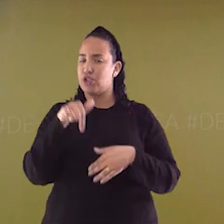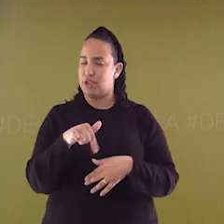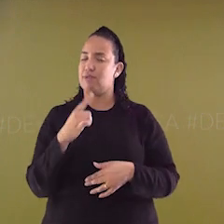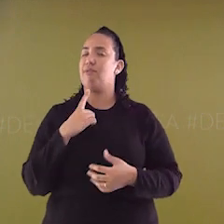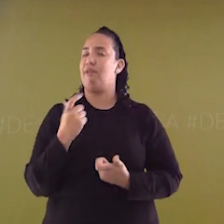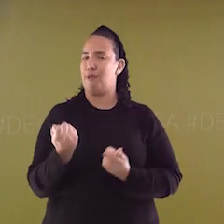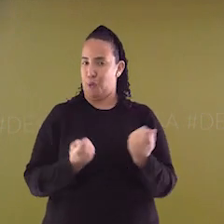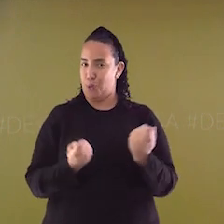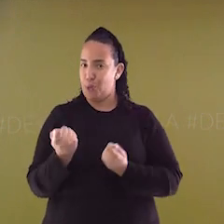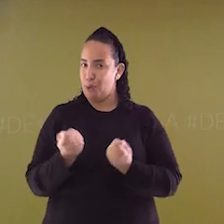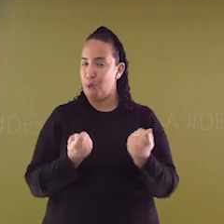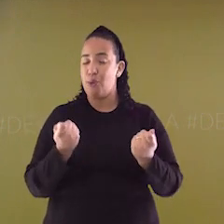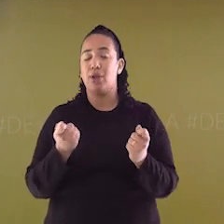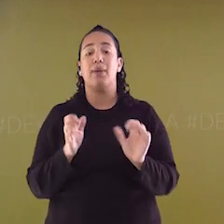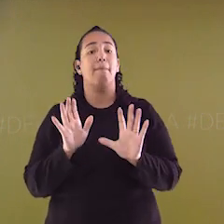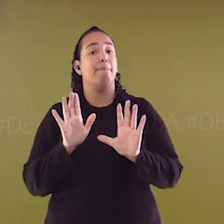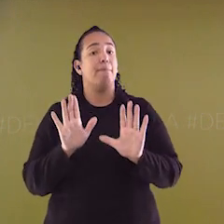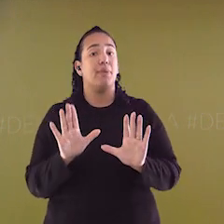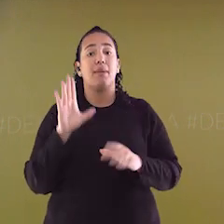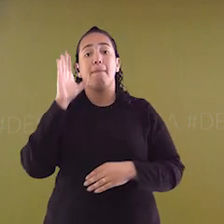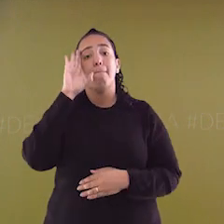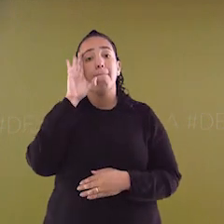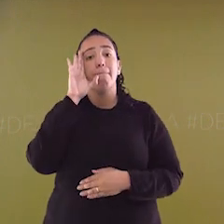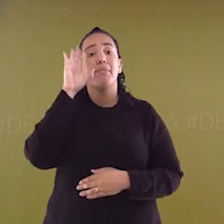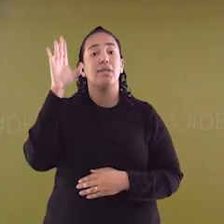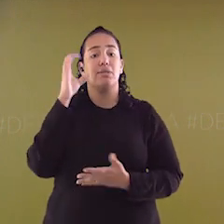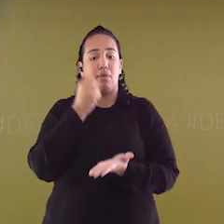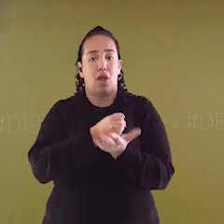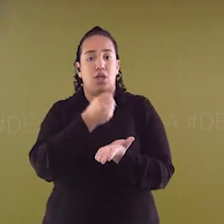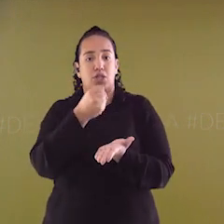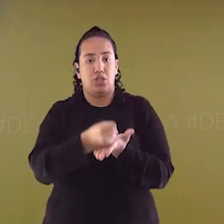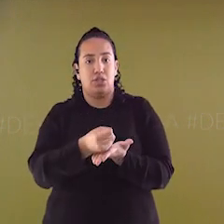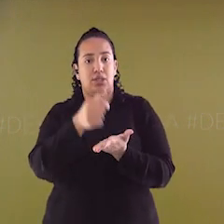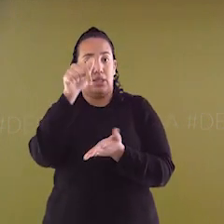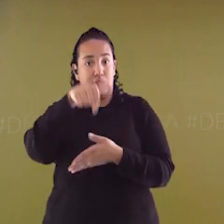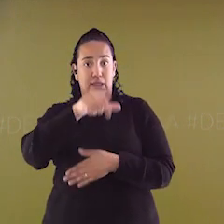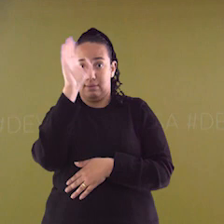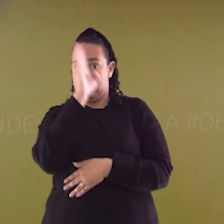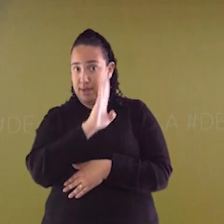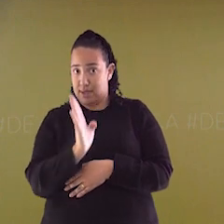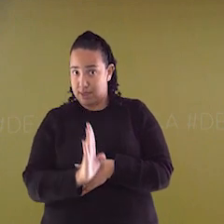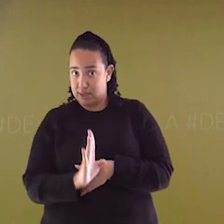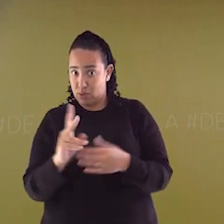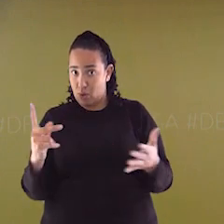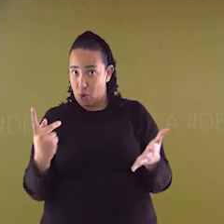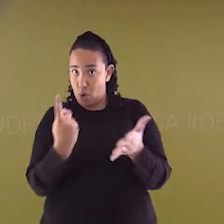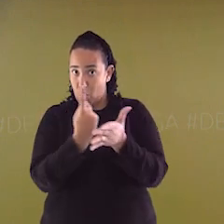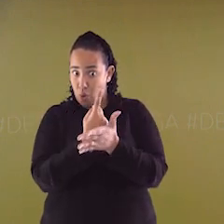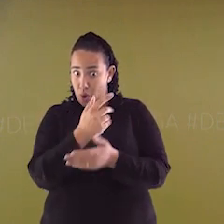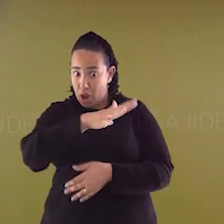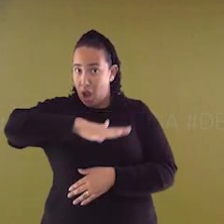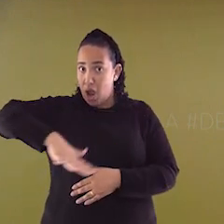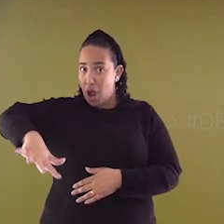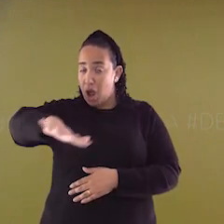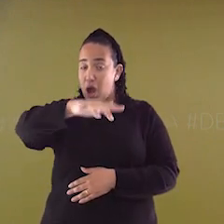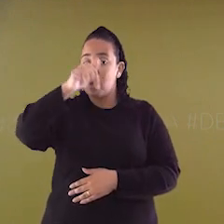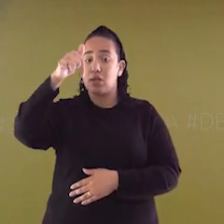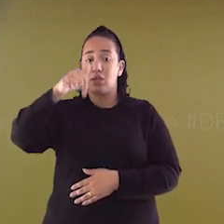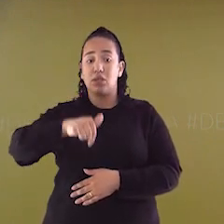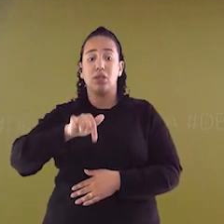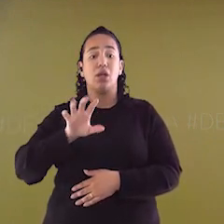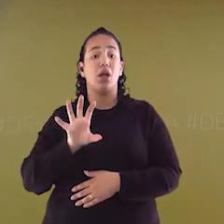um pouco mais controlada, mas os principais registros da ocorrência desse fenômeno no